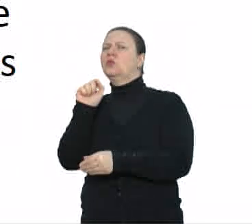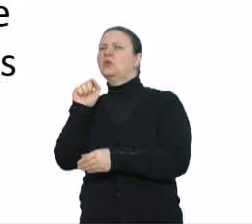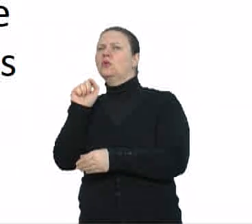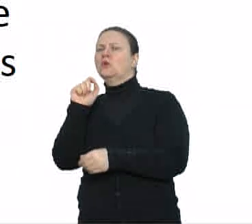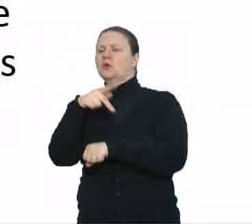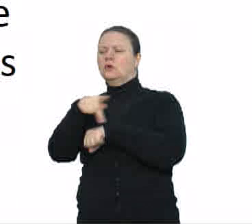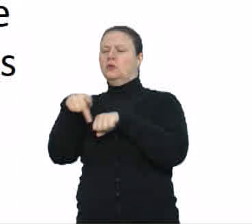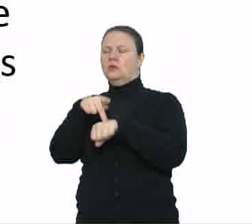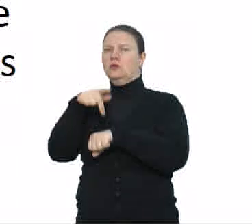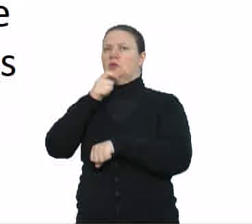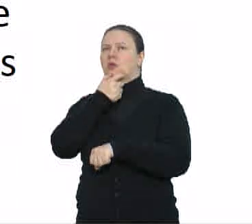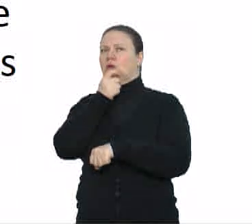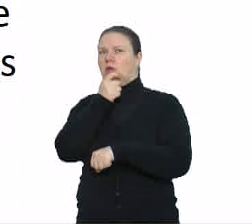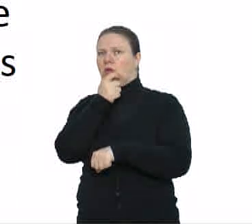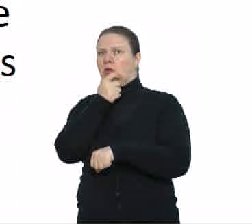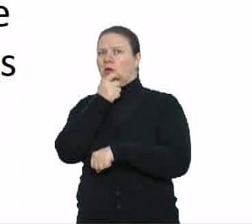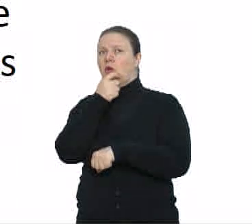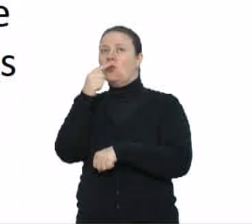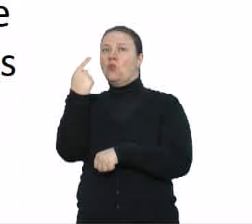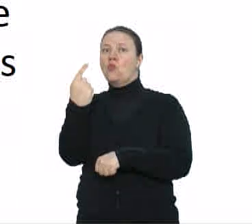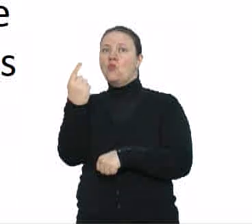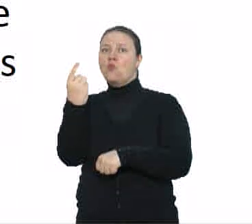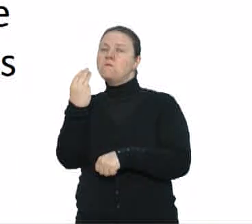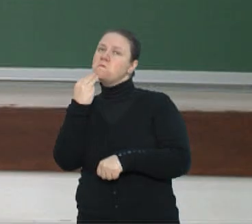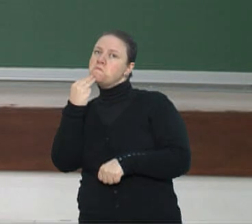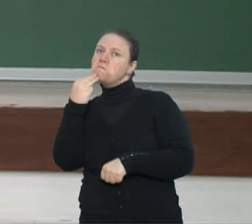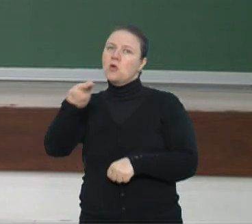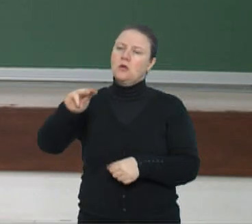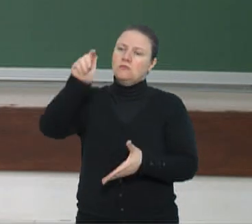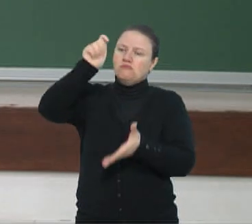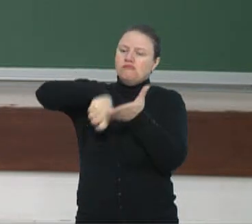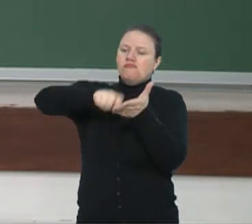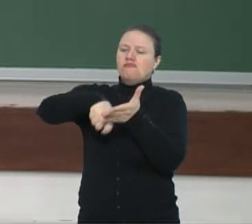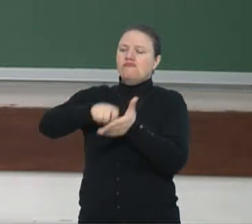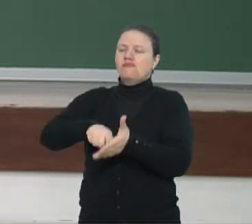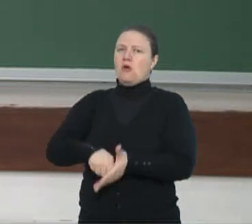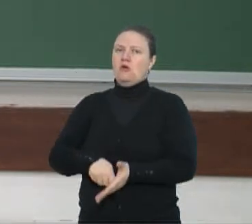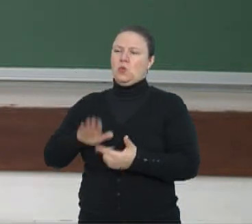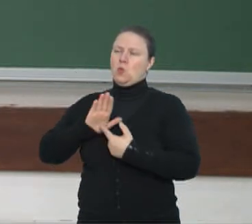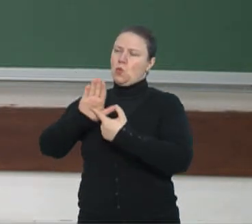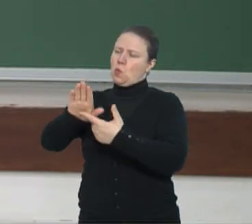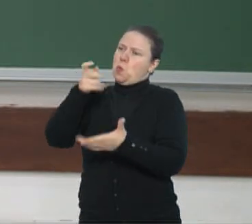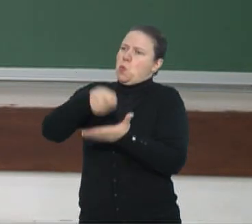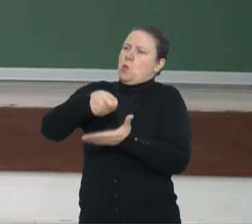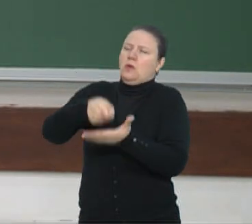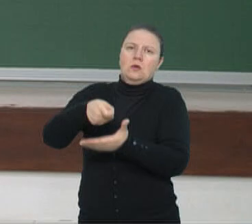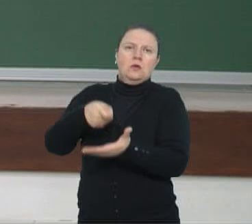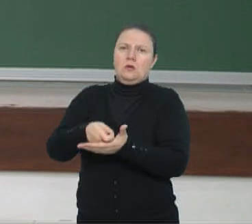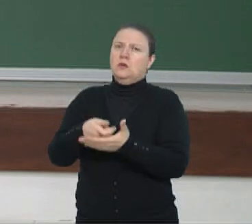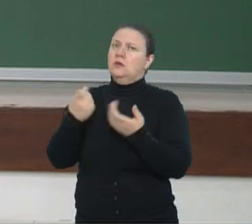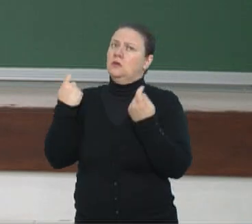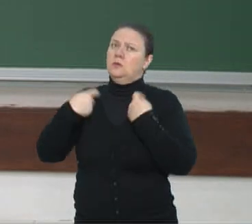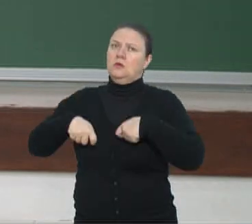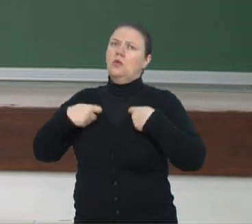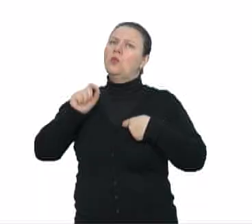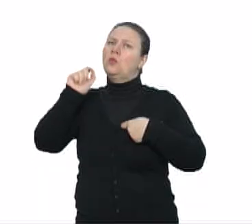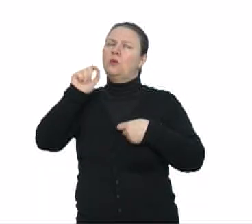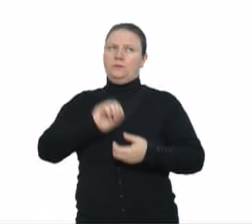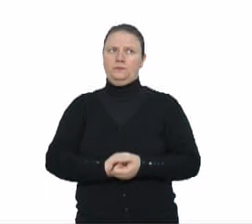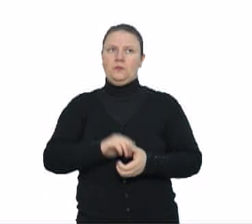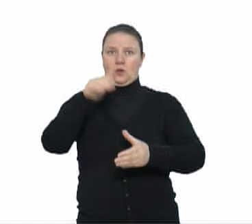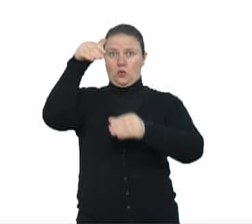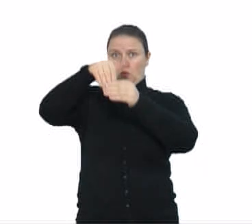de assinaturas de trabalhadores, em que eles faziam várias exigências para o parlamento inglês. Entre essas exigências,